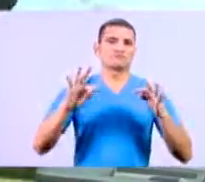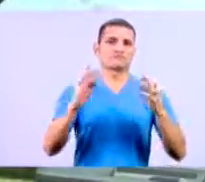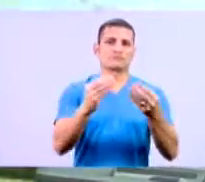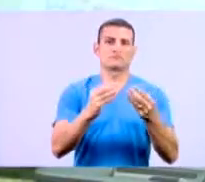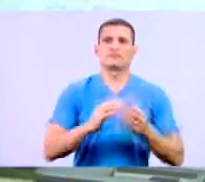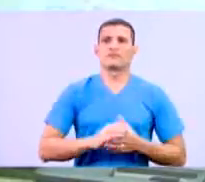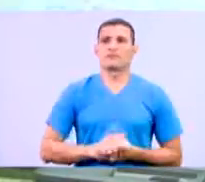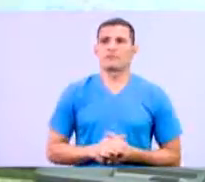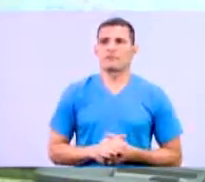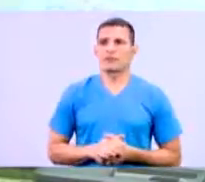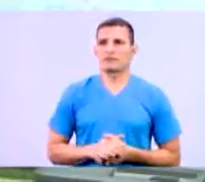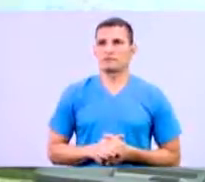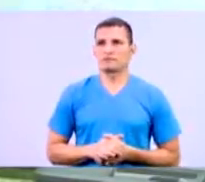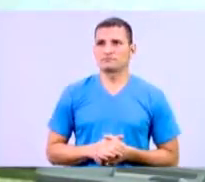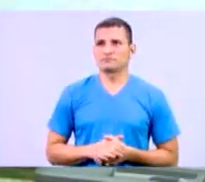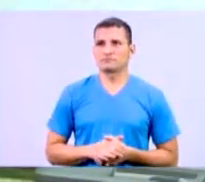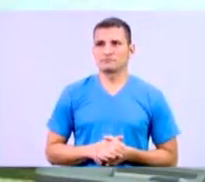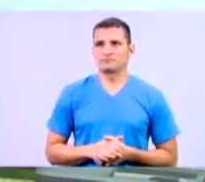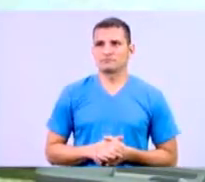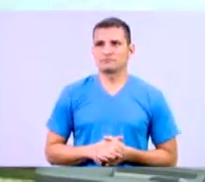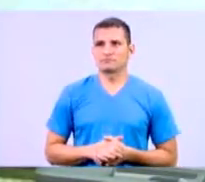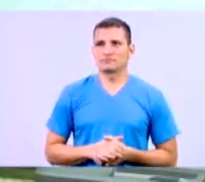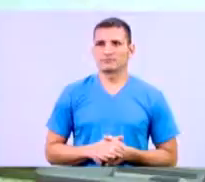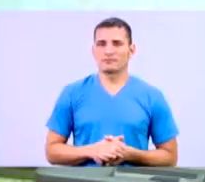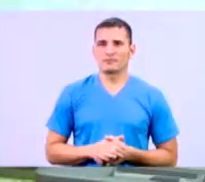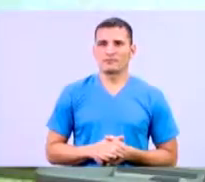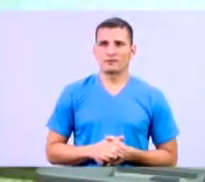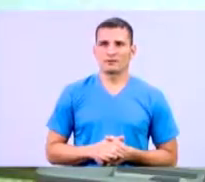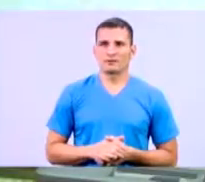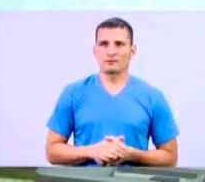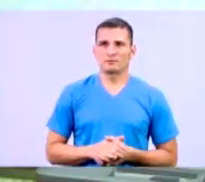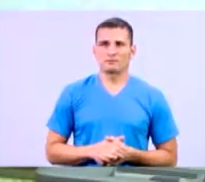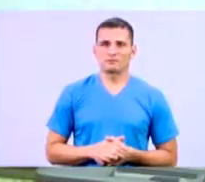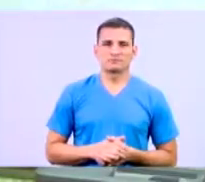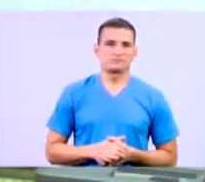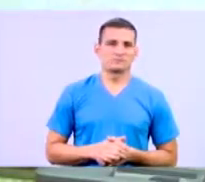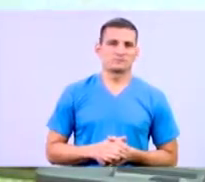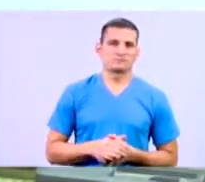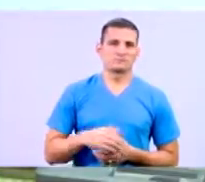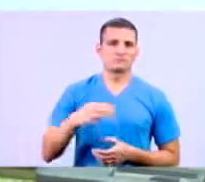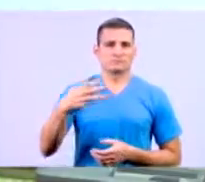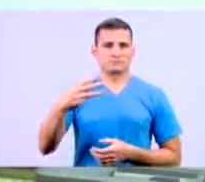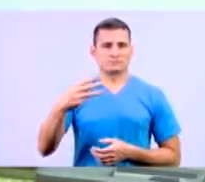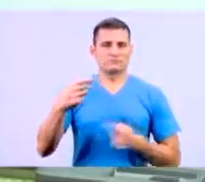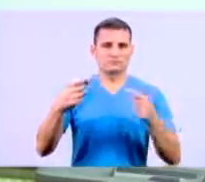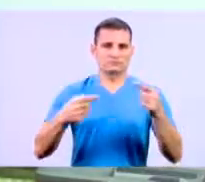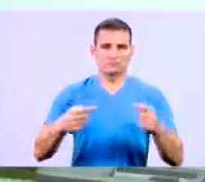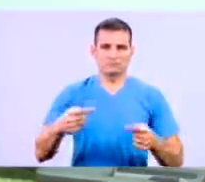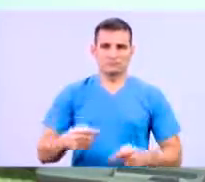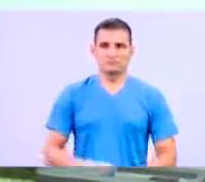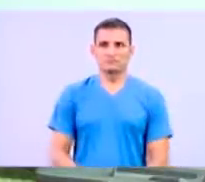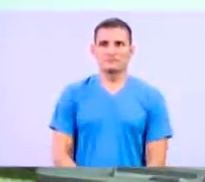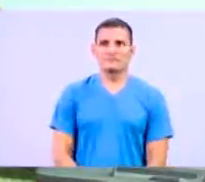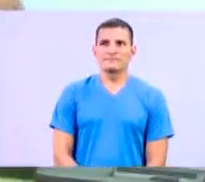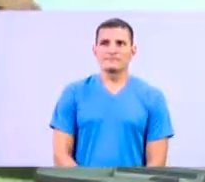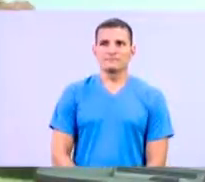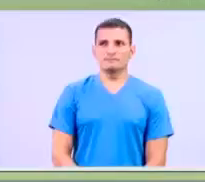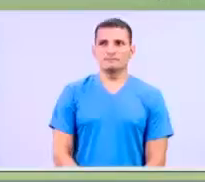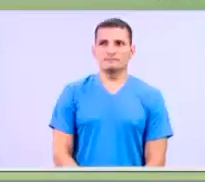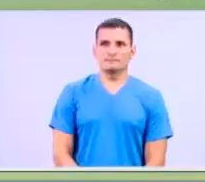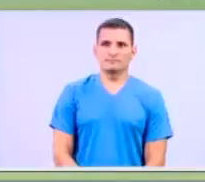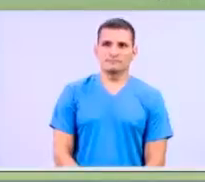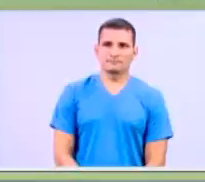certeza. Bom, então, feito isso, vamos para a questão 3, que trata